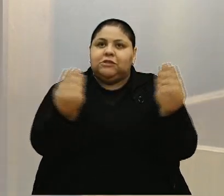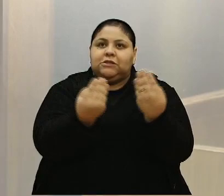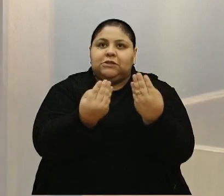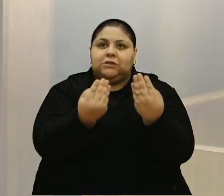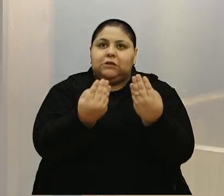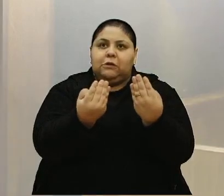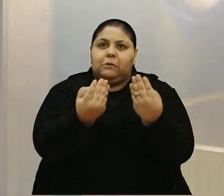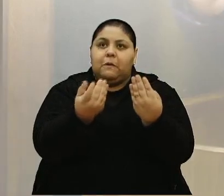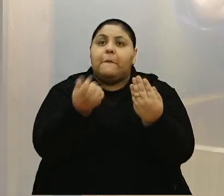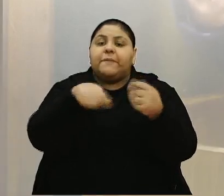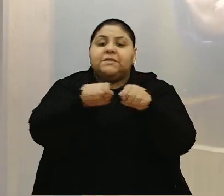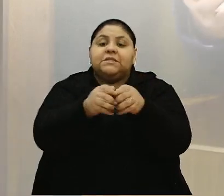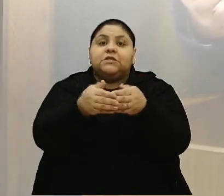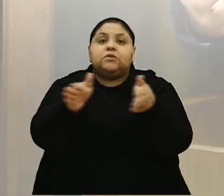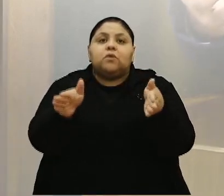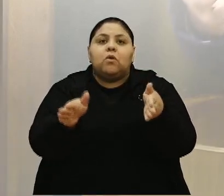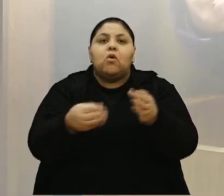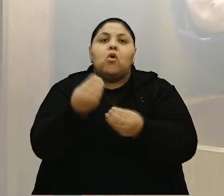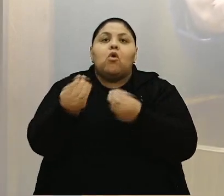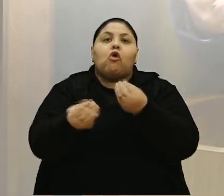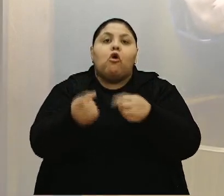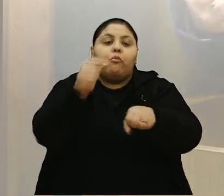com qual antecedência?